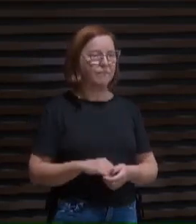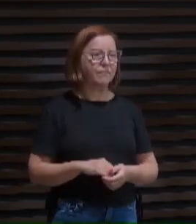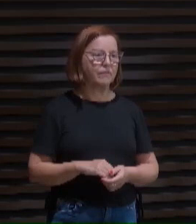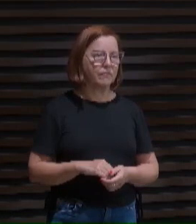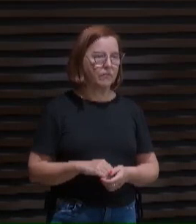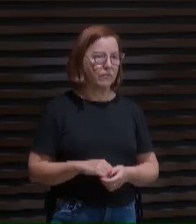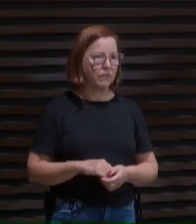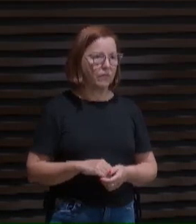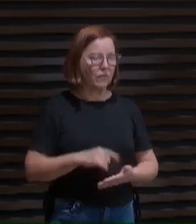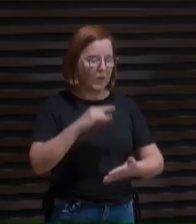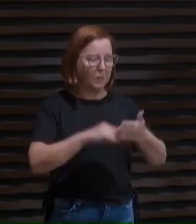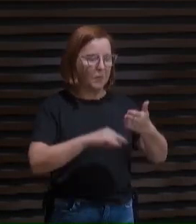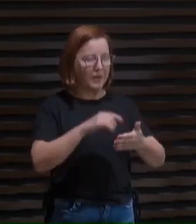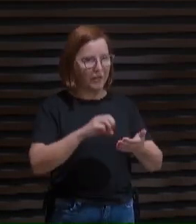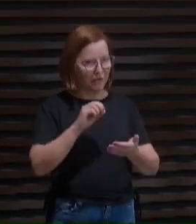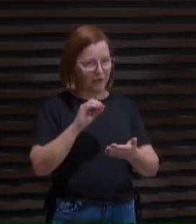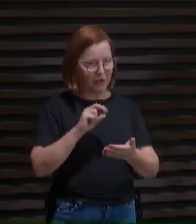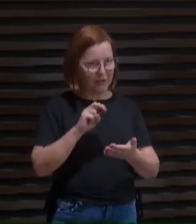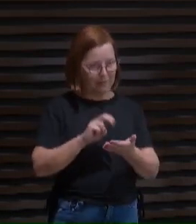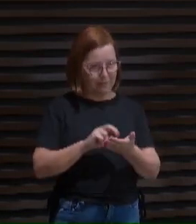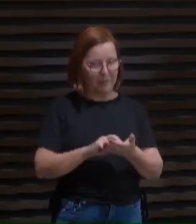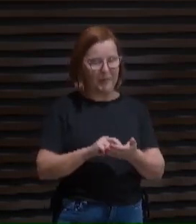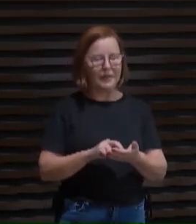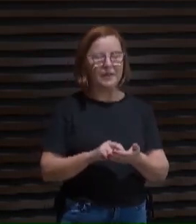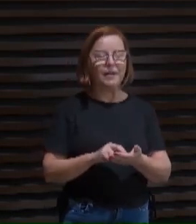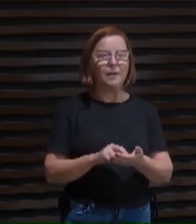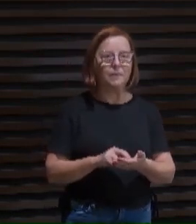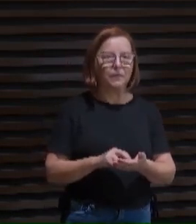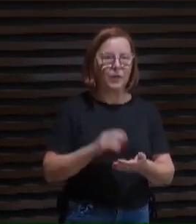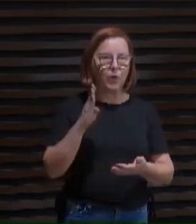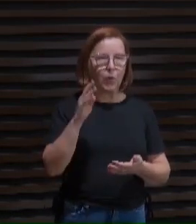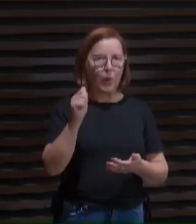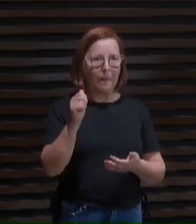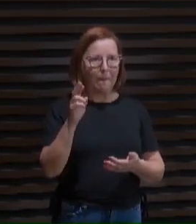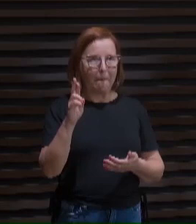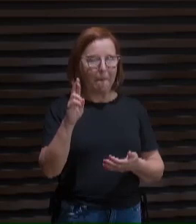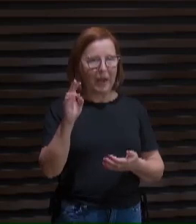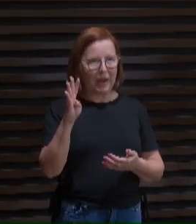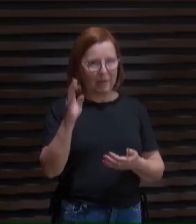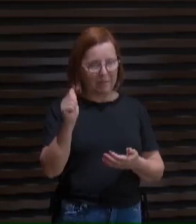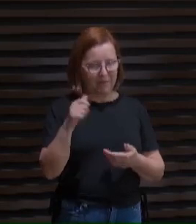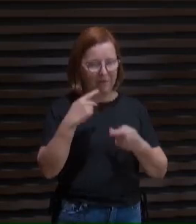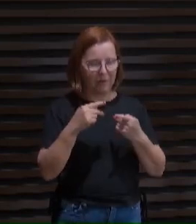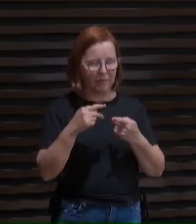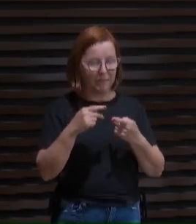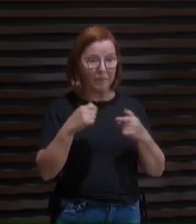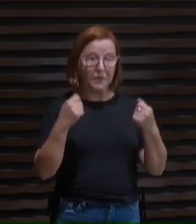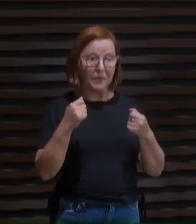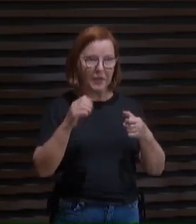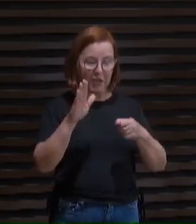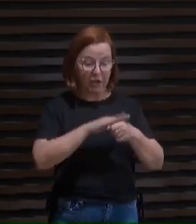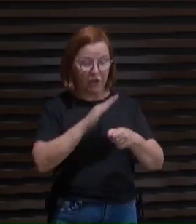No boletim de manhã, o nosso irmão Barba, ele disse assim: é preciso ocupar o nosso pensamento com